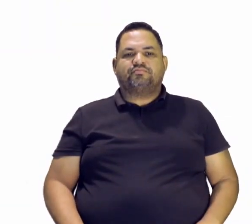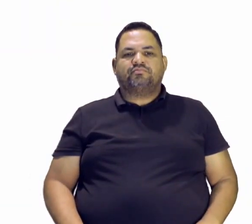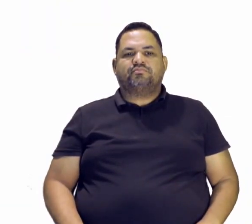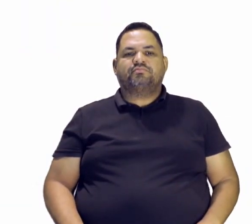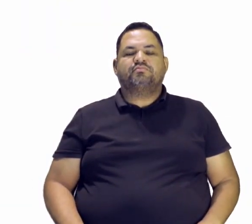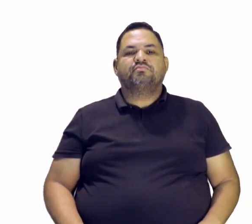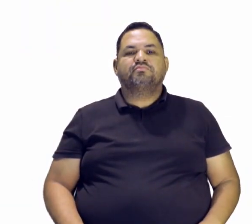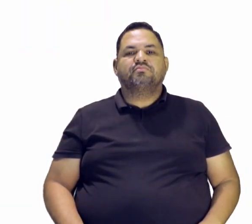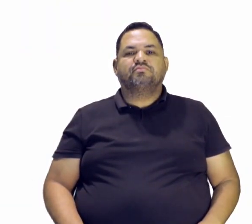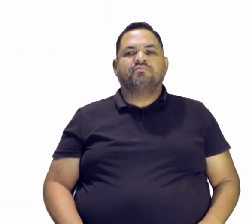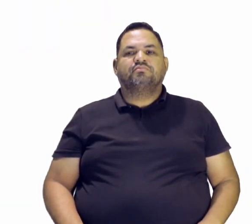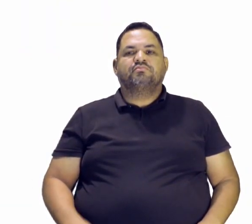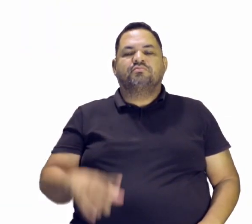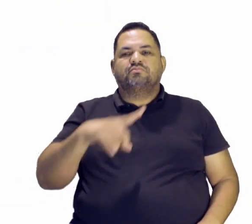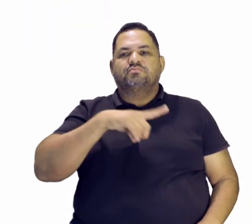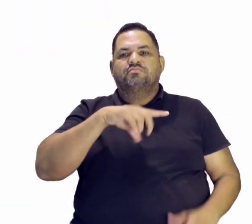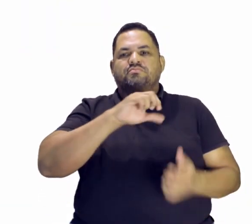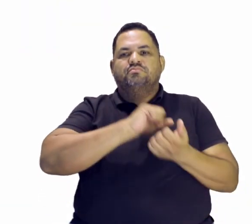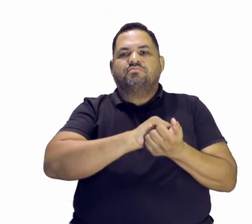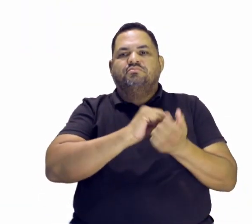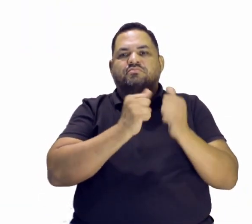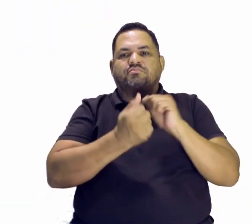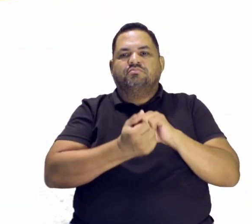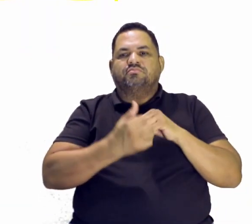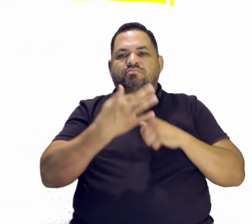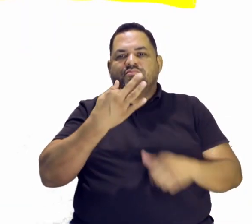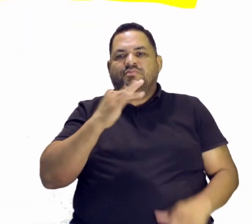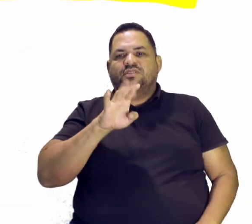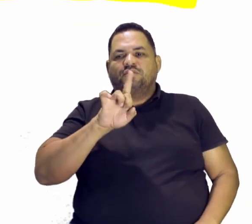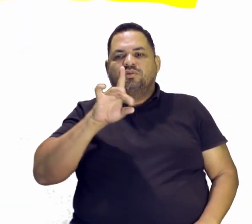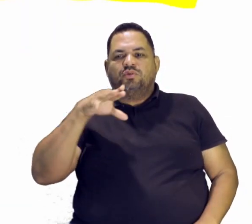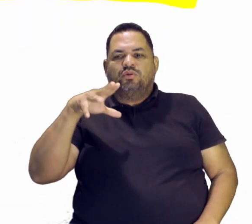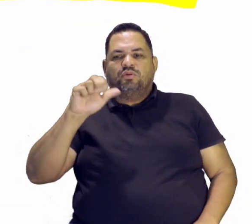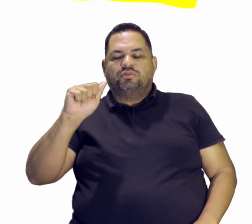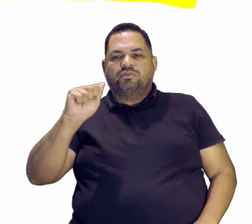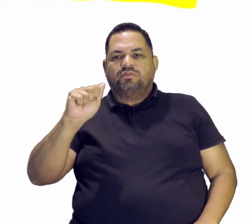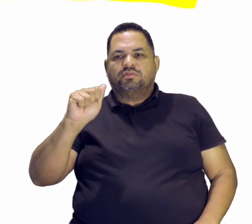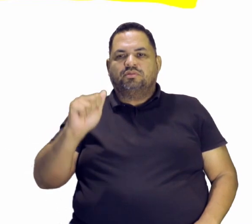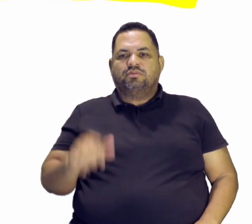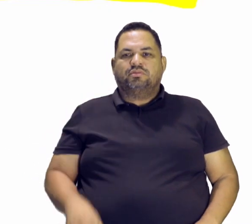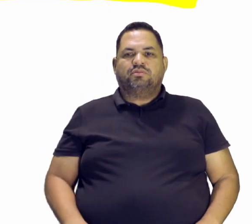aí adaptações fisiológicas para tentar fazer o quê, prof?